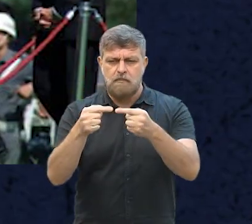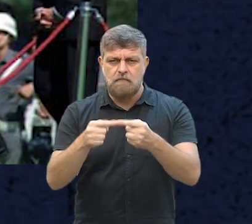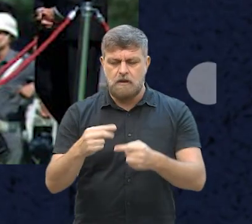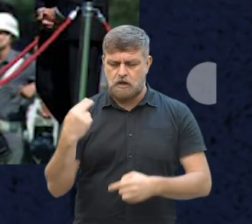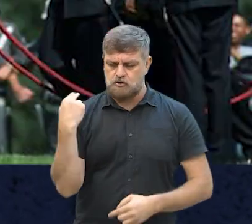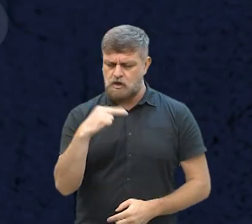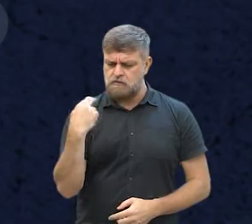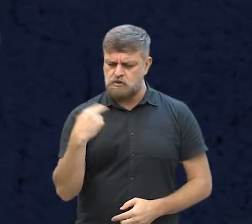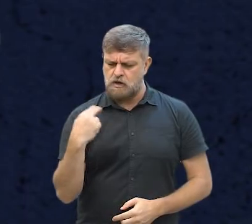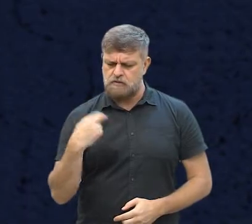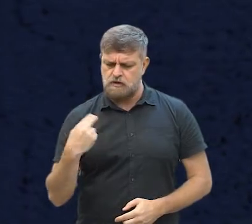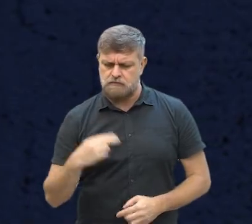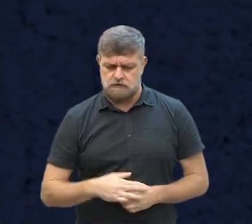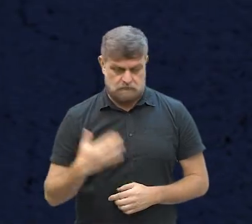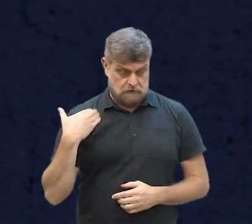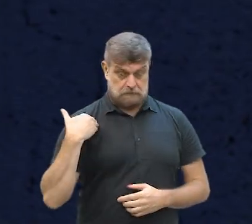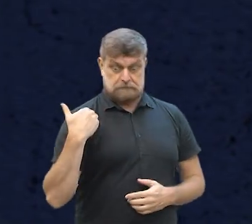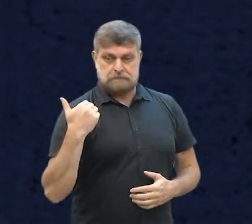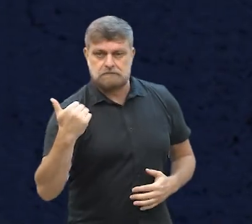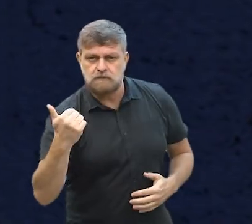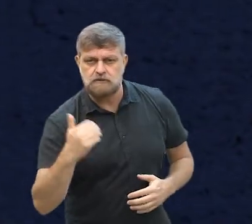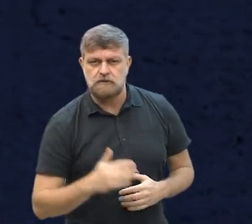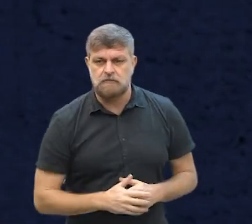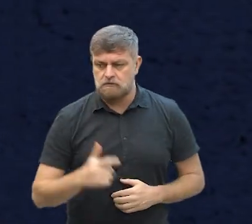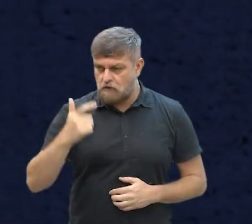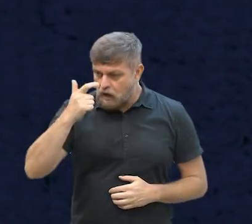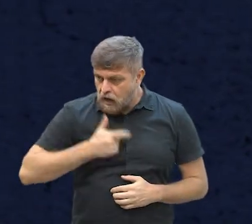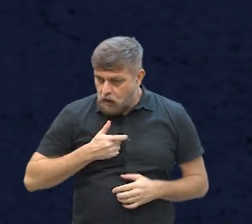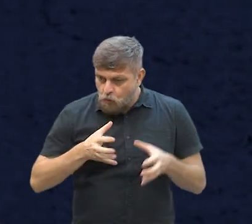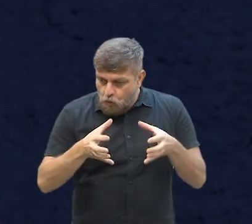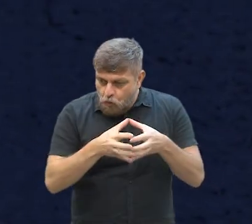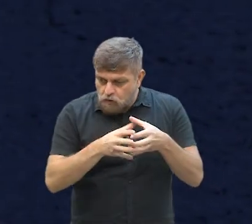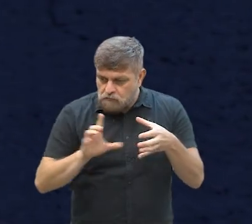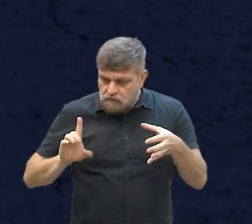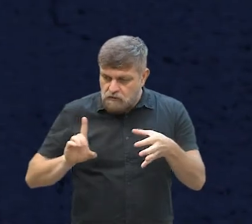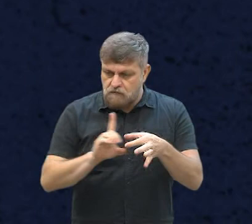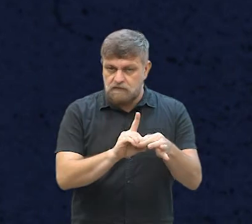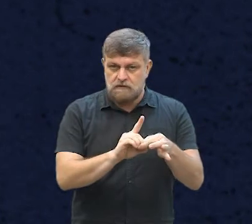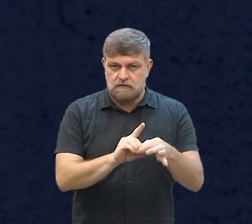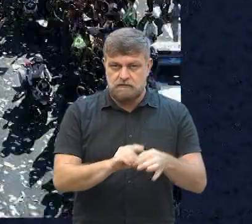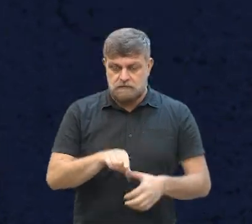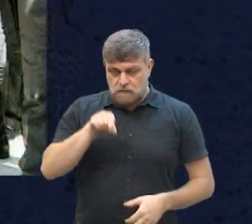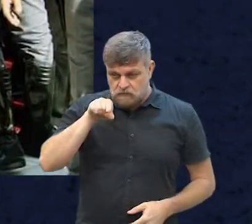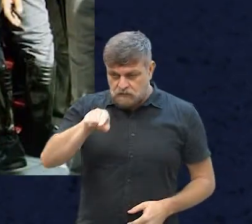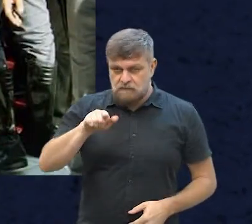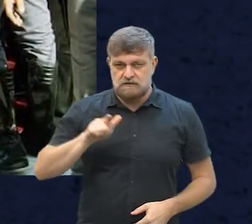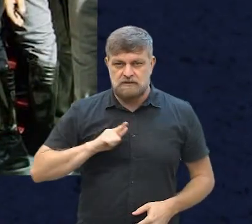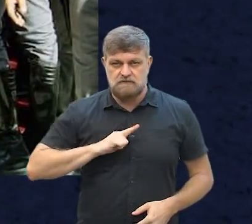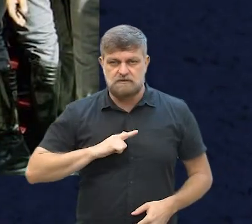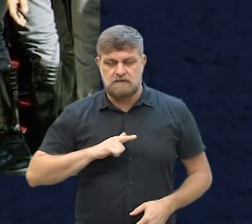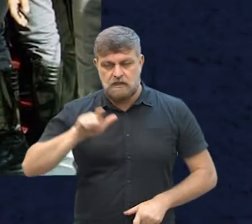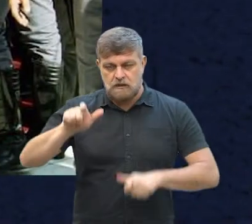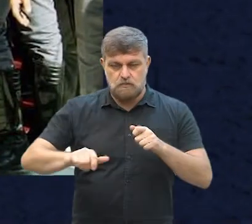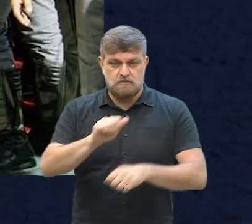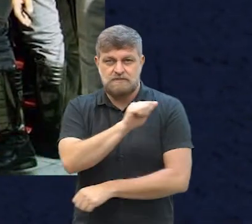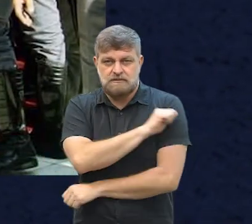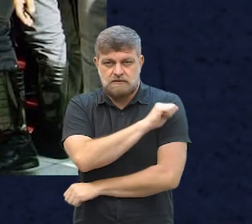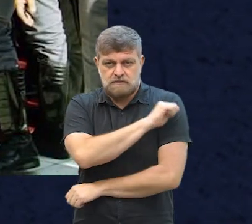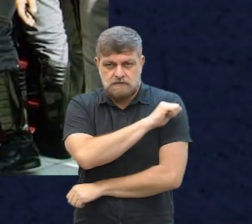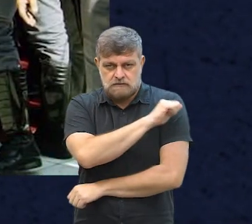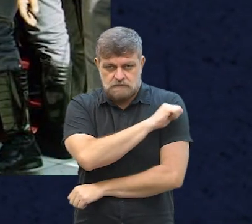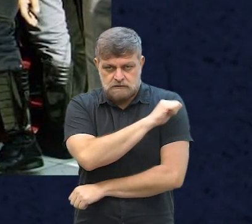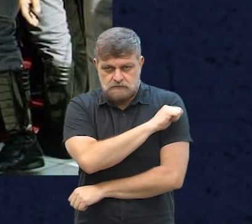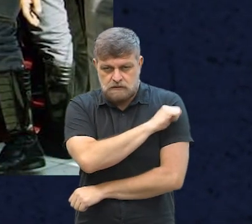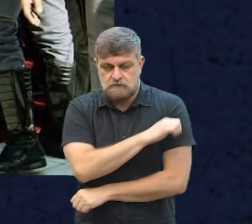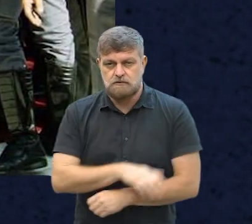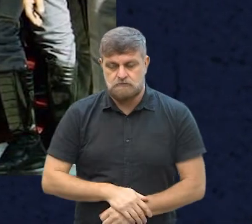alguns nomes. Aí eu fui chamado, né, para fazer parte de um grupo, onde foi falado, ó, vocês vão ser as pessoas, né, os